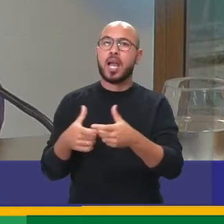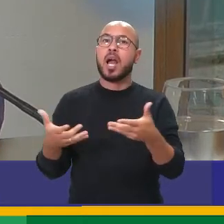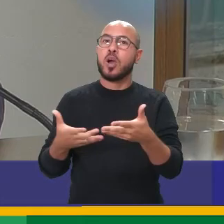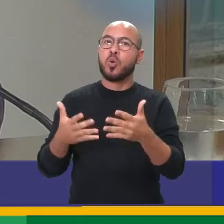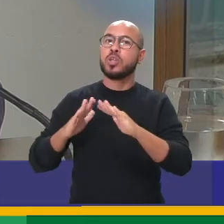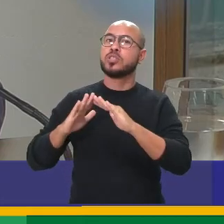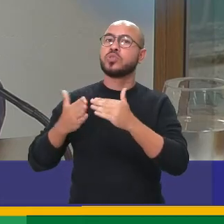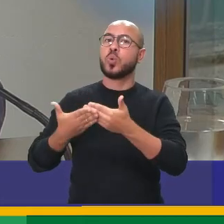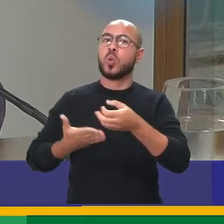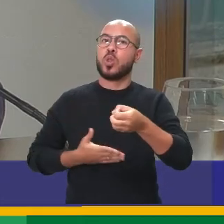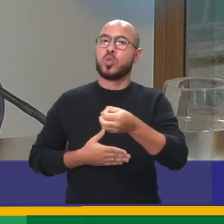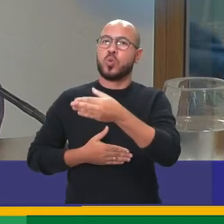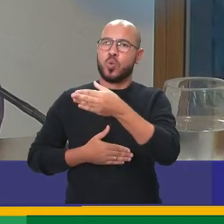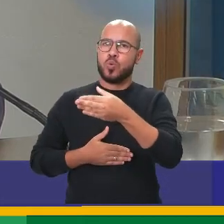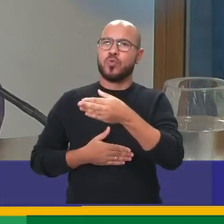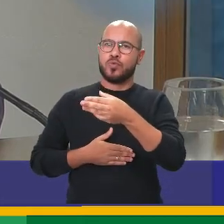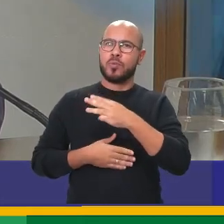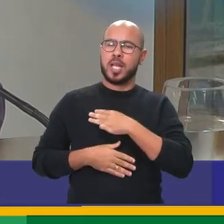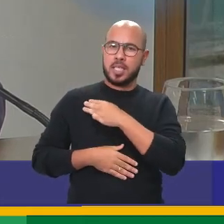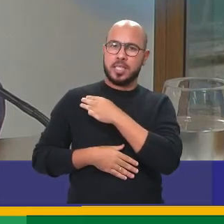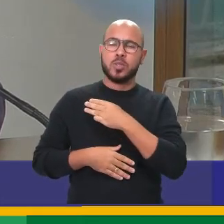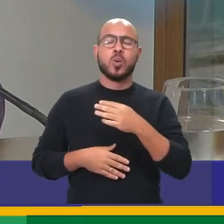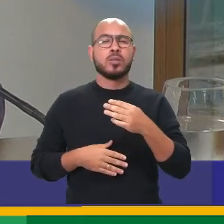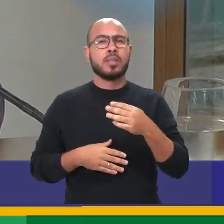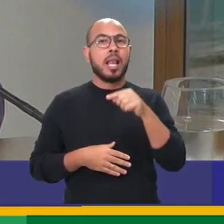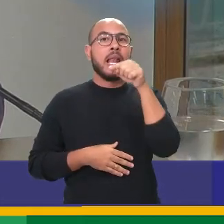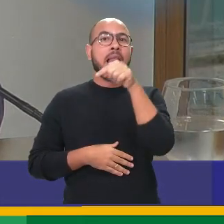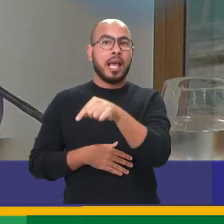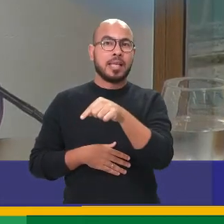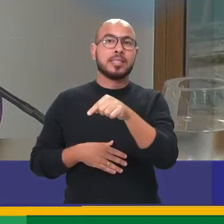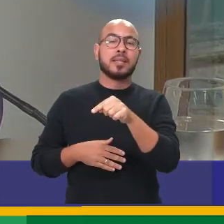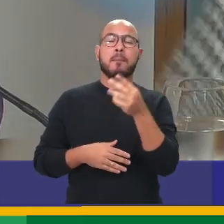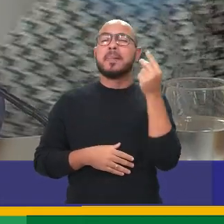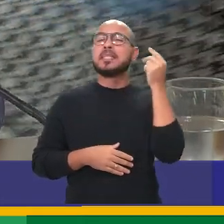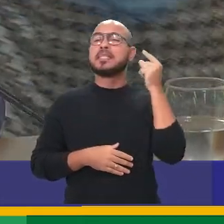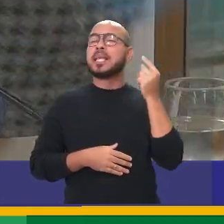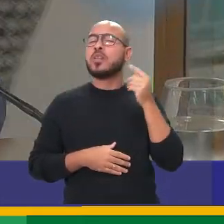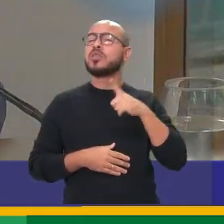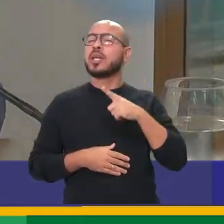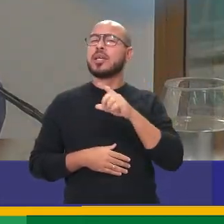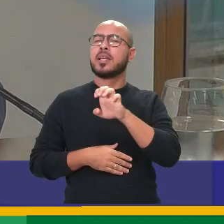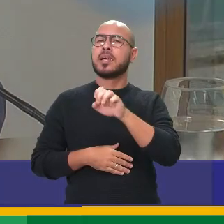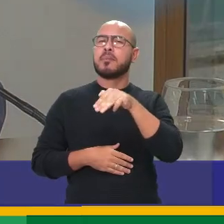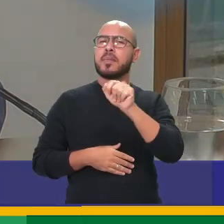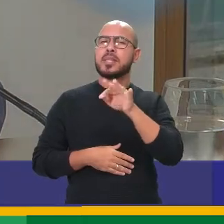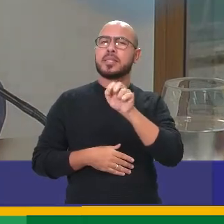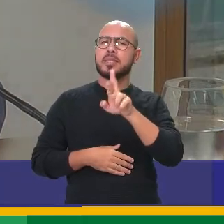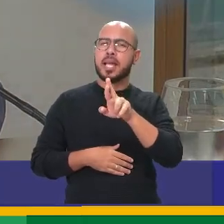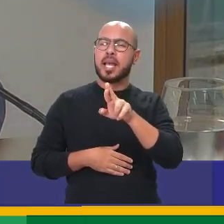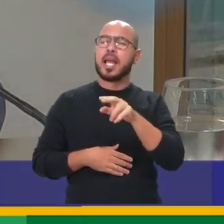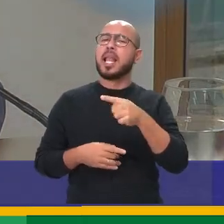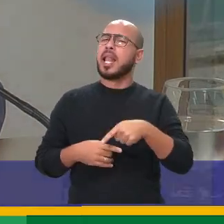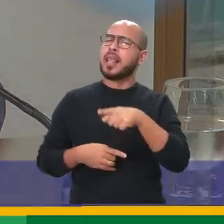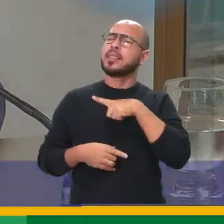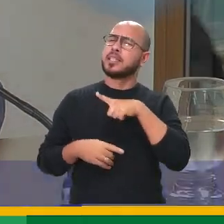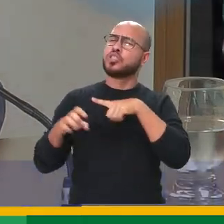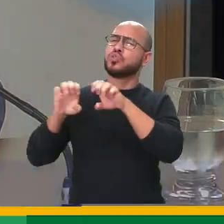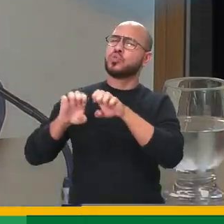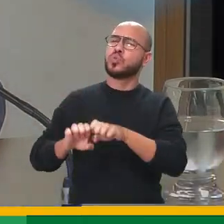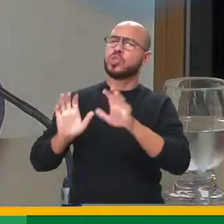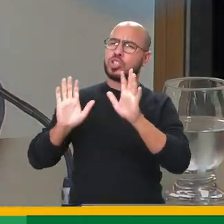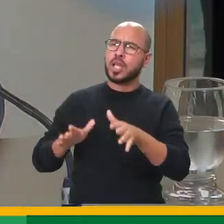colégio magito Vilela lá na emat que hoje já tem estrutura física já tem profissionais que vão atender vai ser tipo um